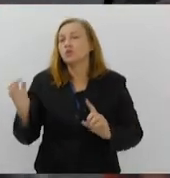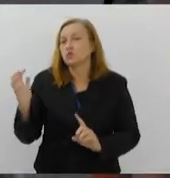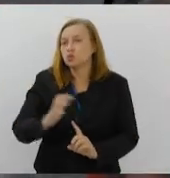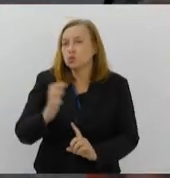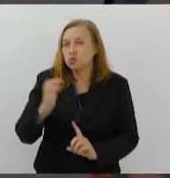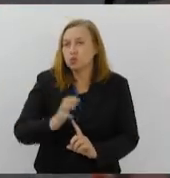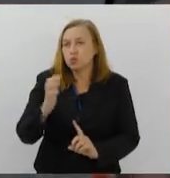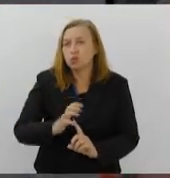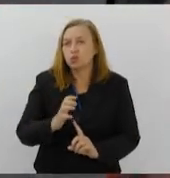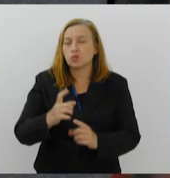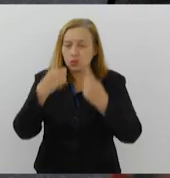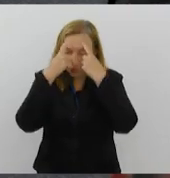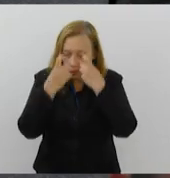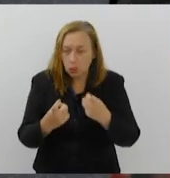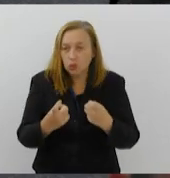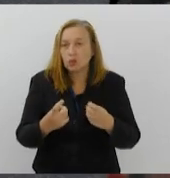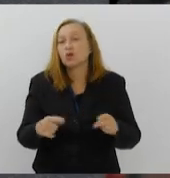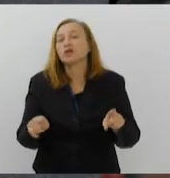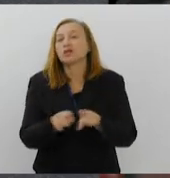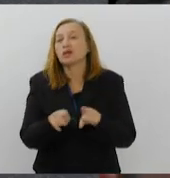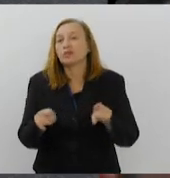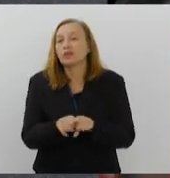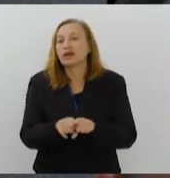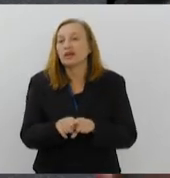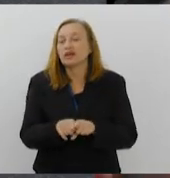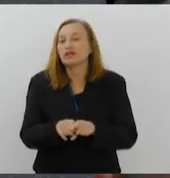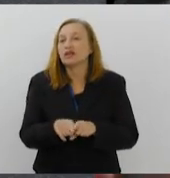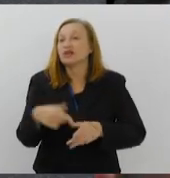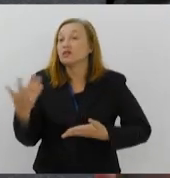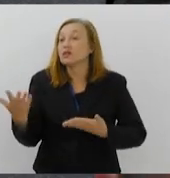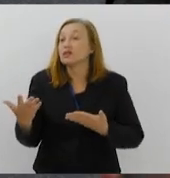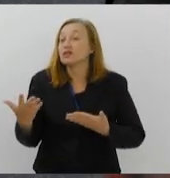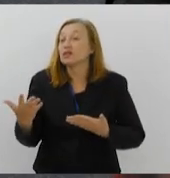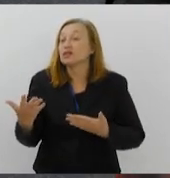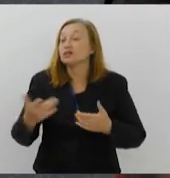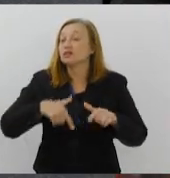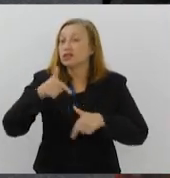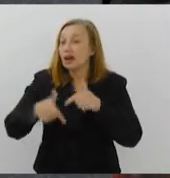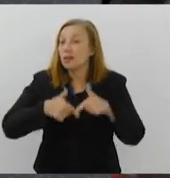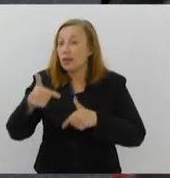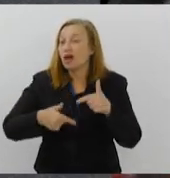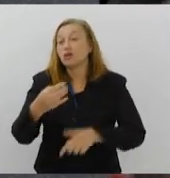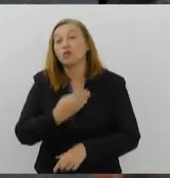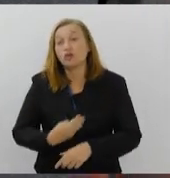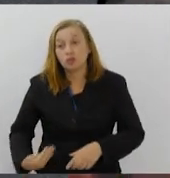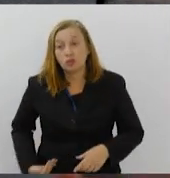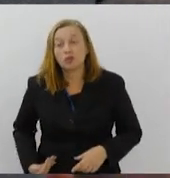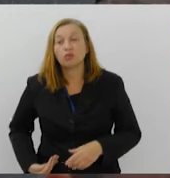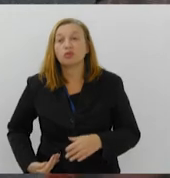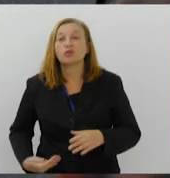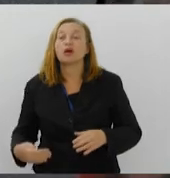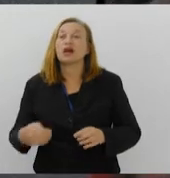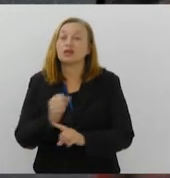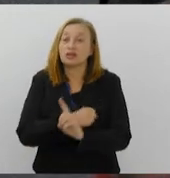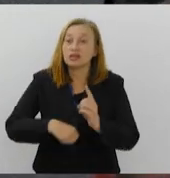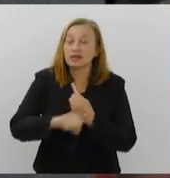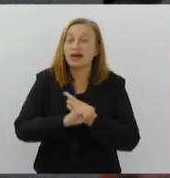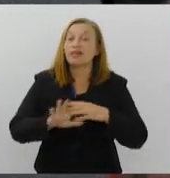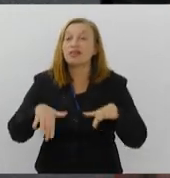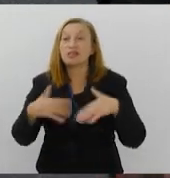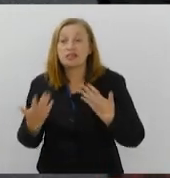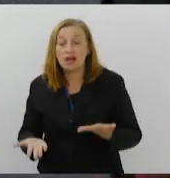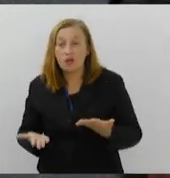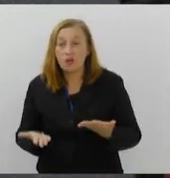de violência, e também prestando serviço público relevante à sociedade. Então, é uma